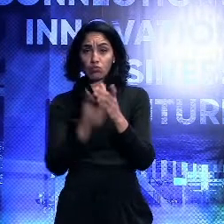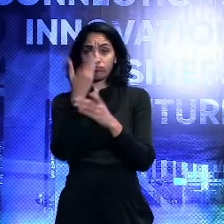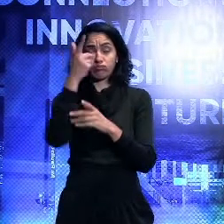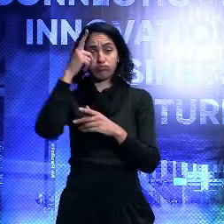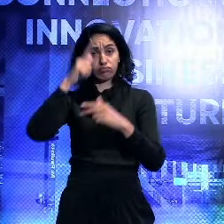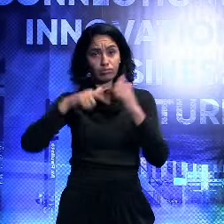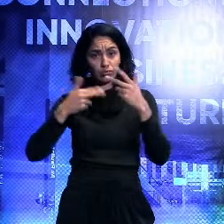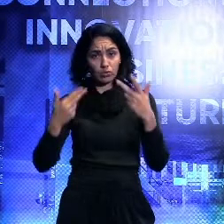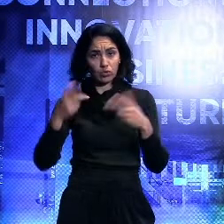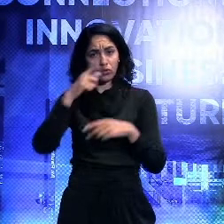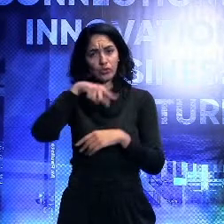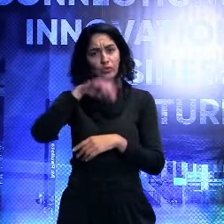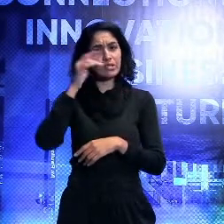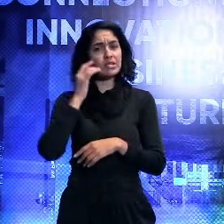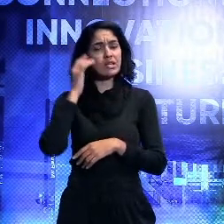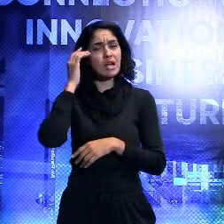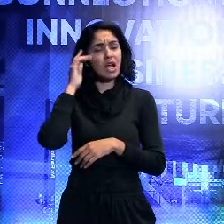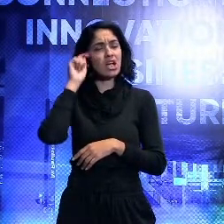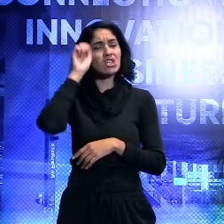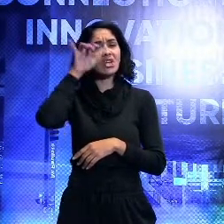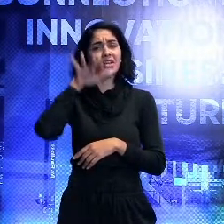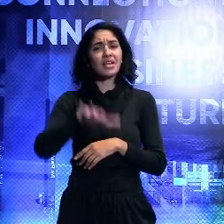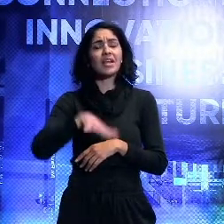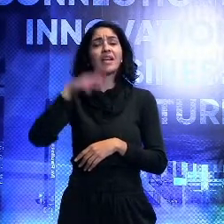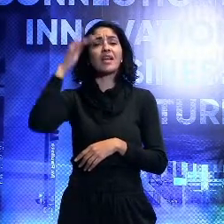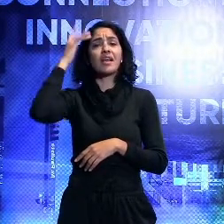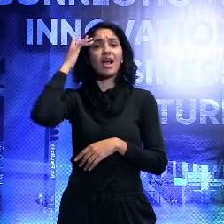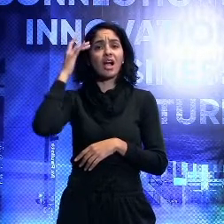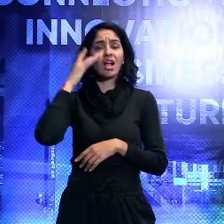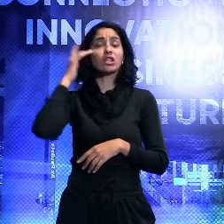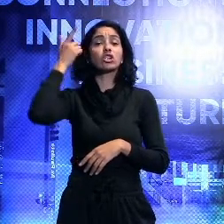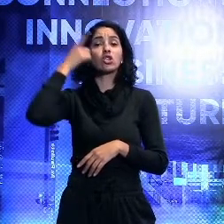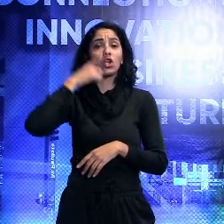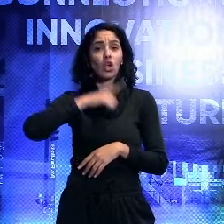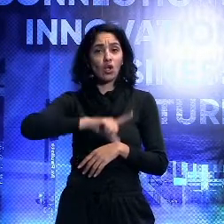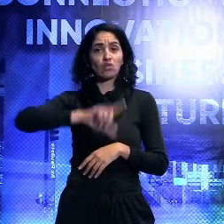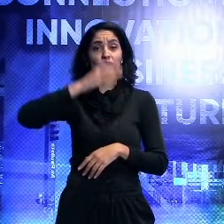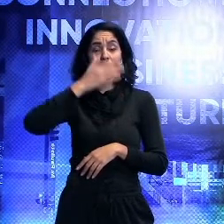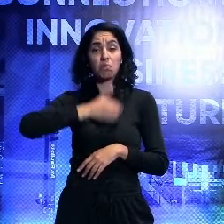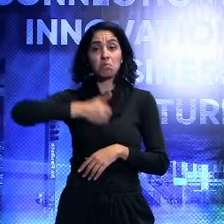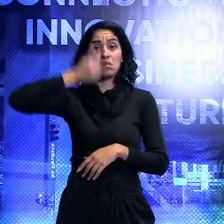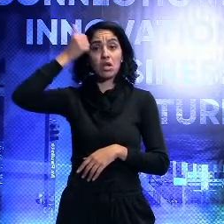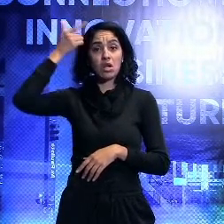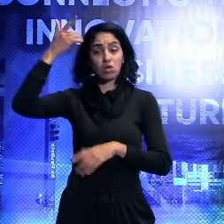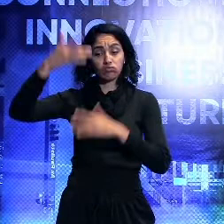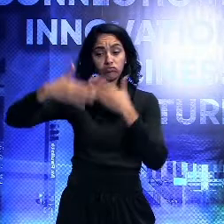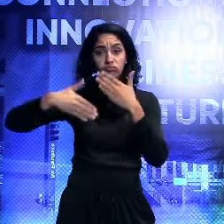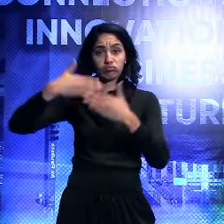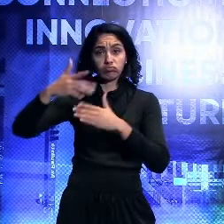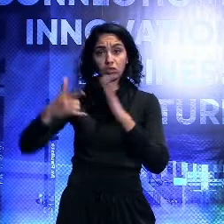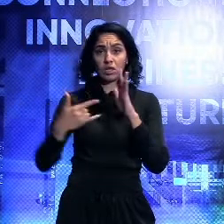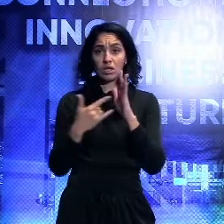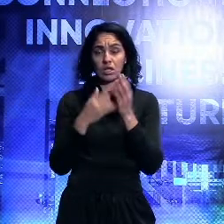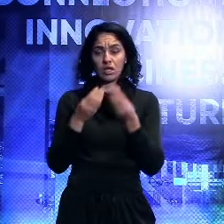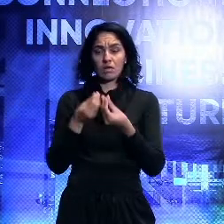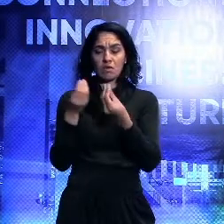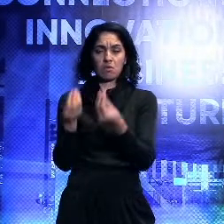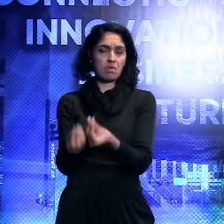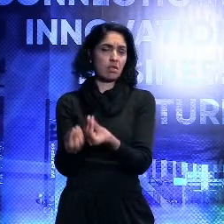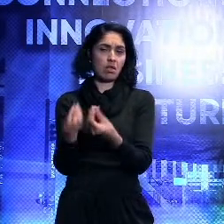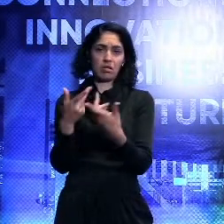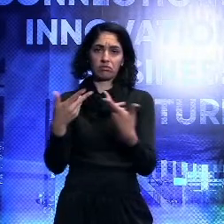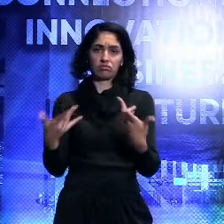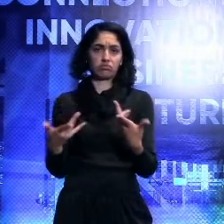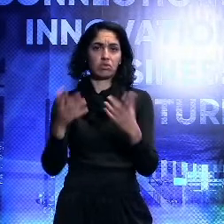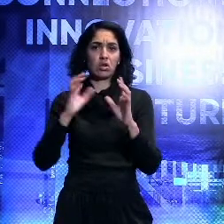vocês acham, quem acha que consegue desenvolver melhor a sua entrega, seja uma peça de marketing, seja uma